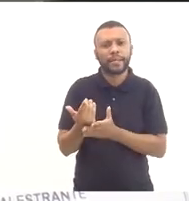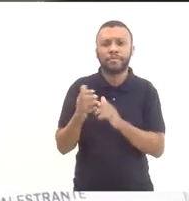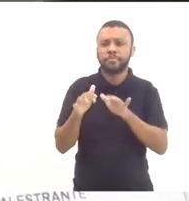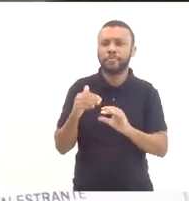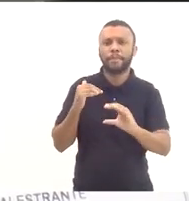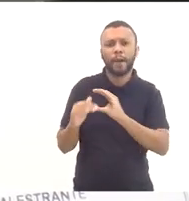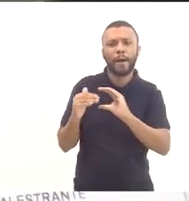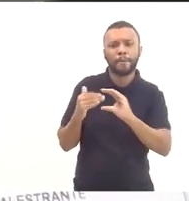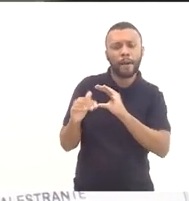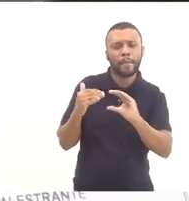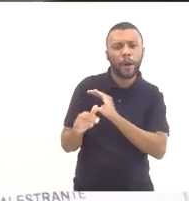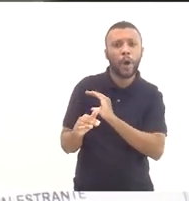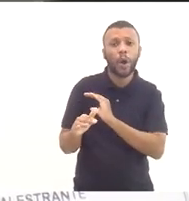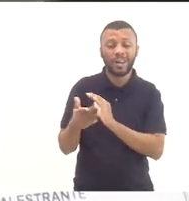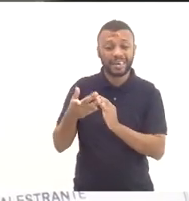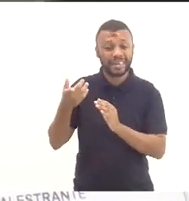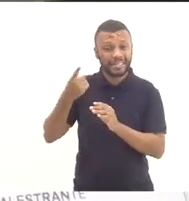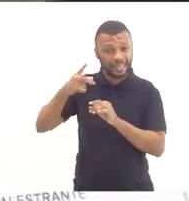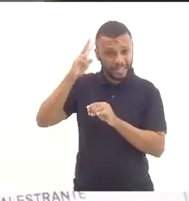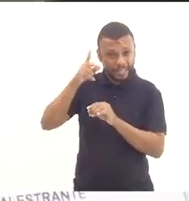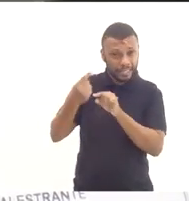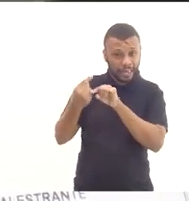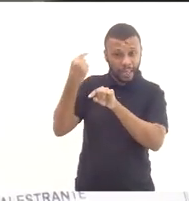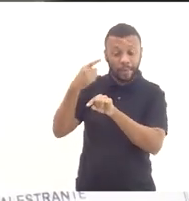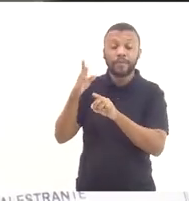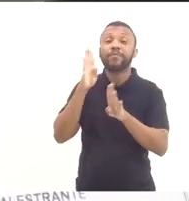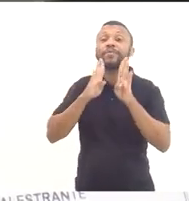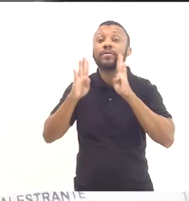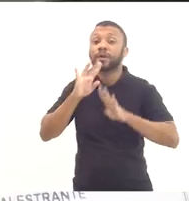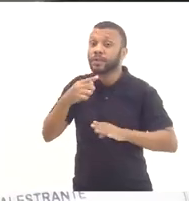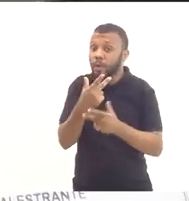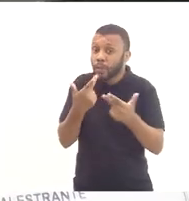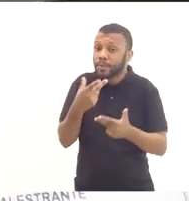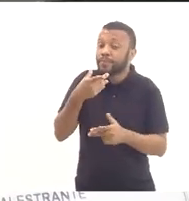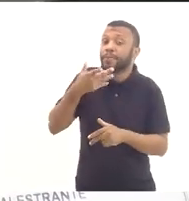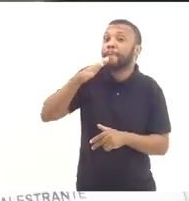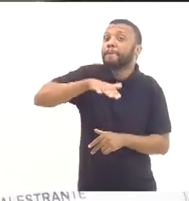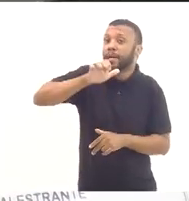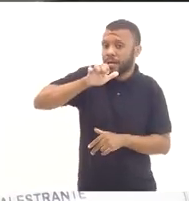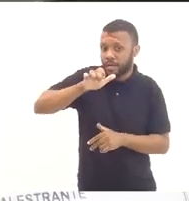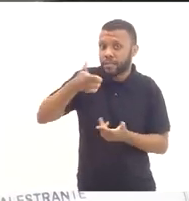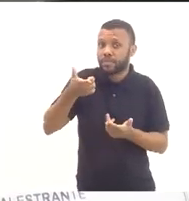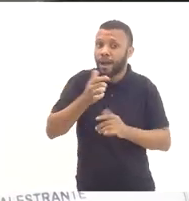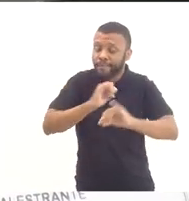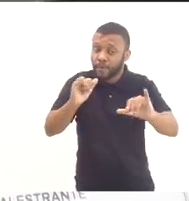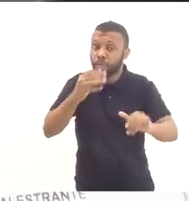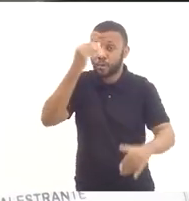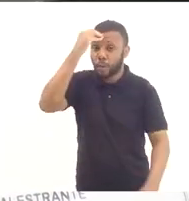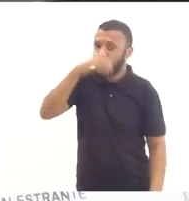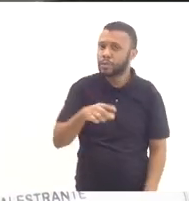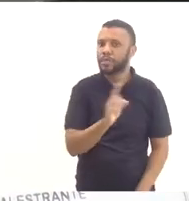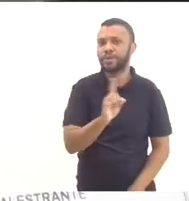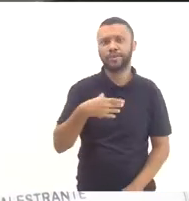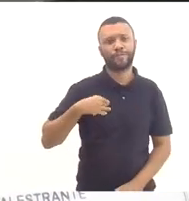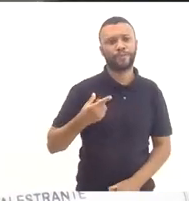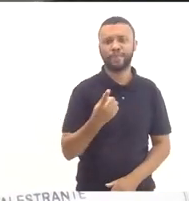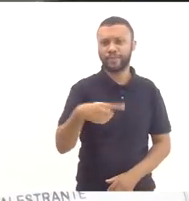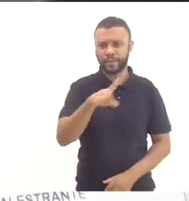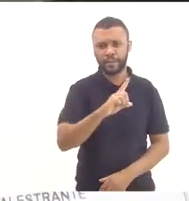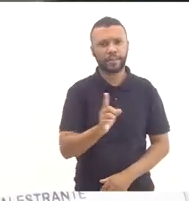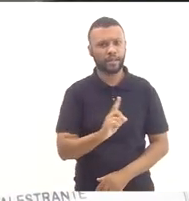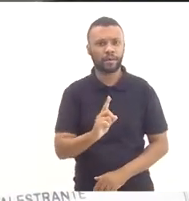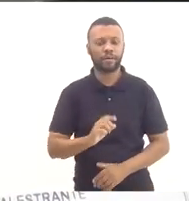para essas pessoas que naquele tempo no Facebook isso é coisa de mãe viu por isso que eu tô compartilhando isso com vocês não desistam dos filhos de vocês